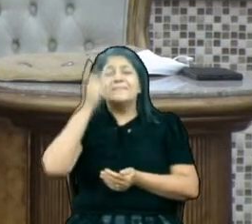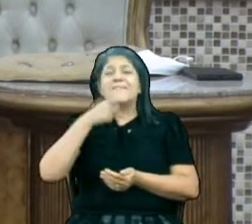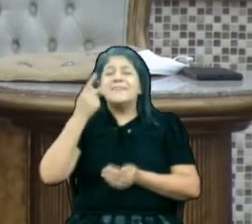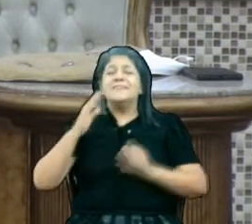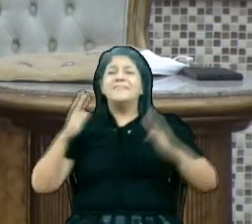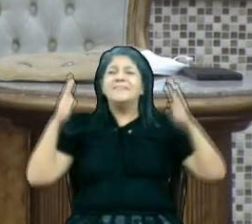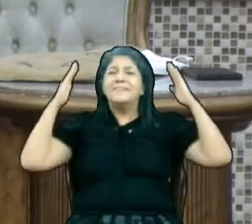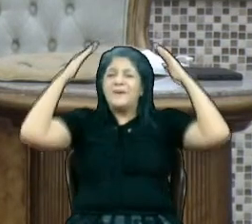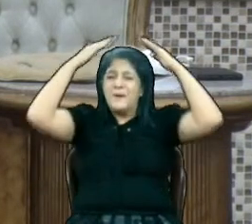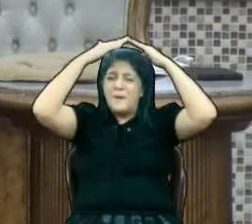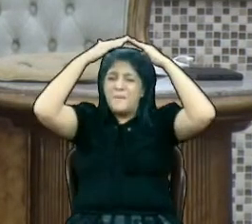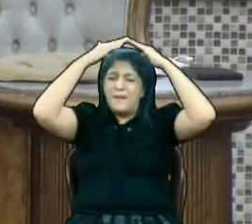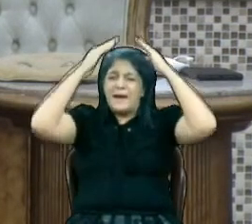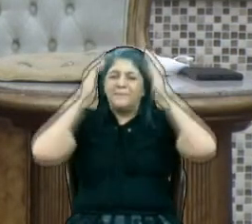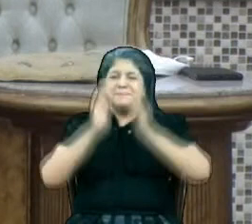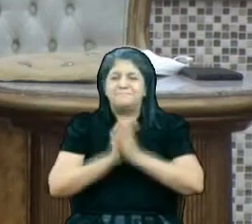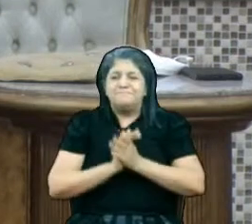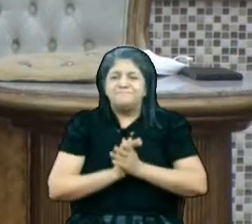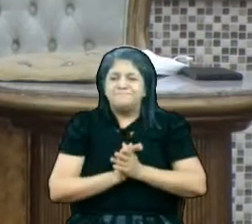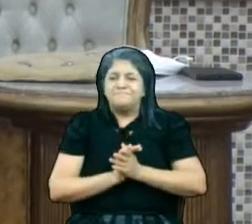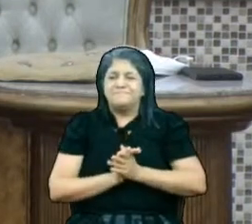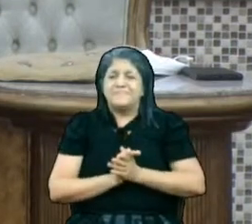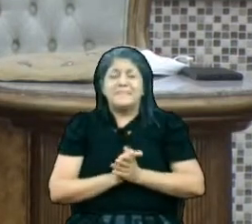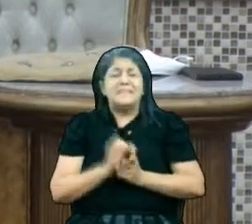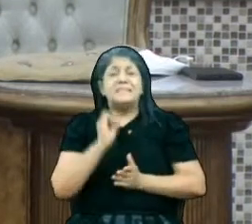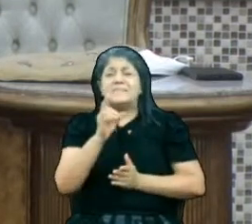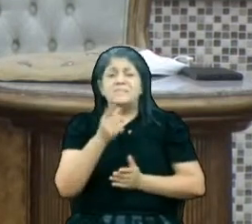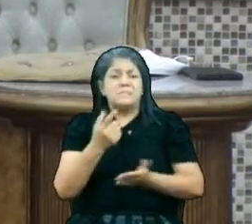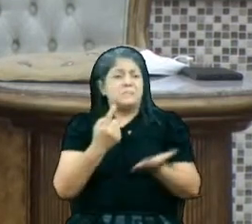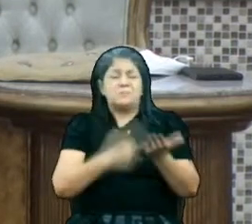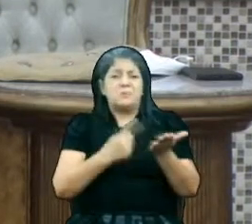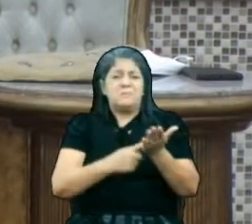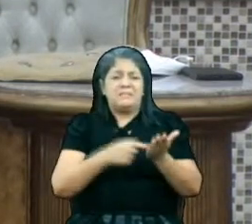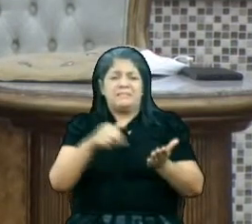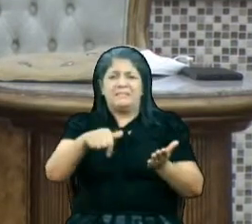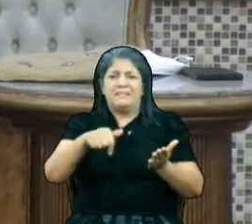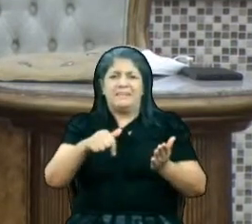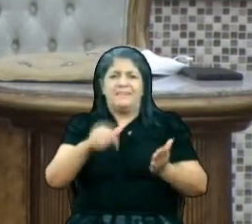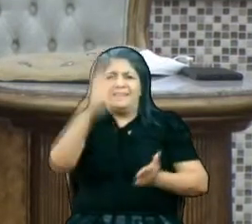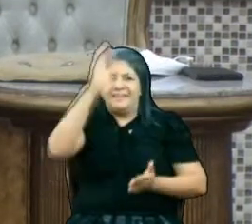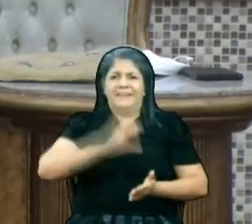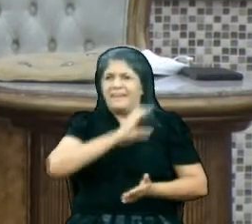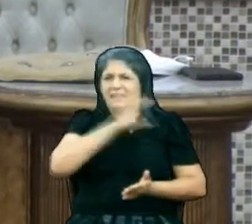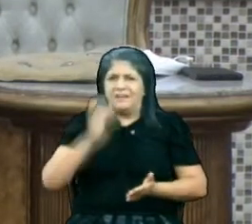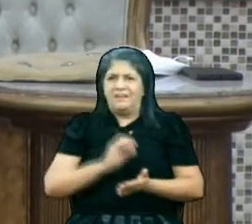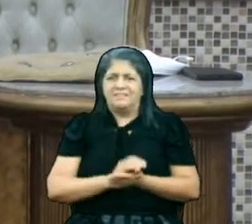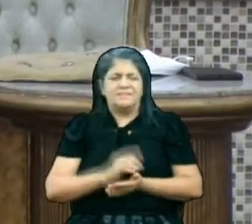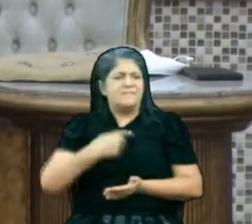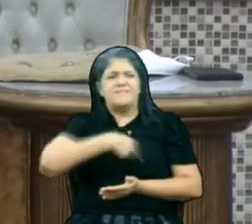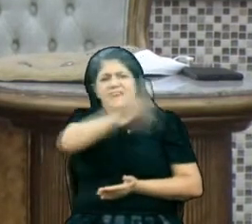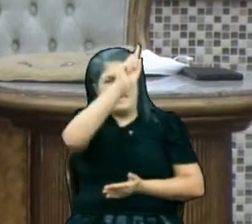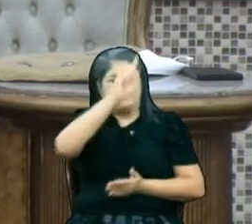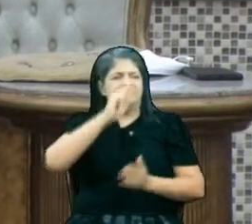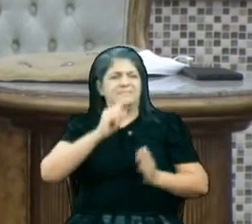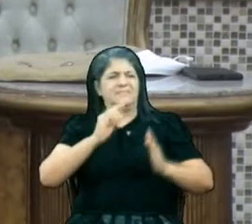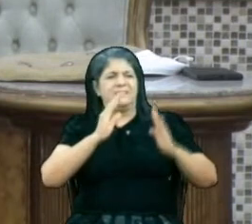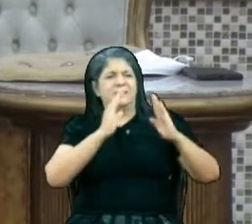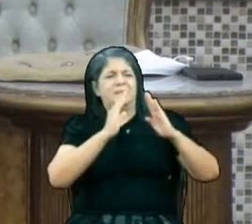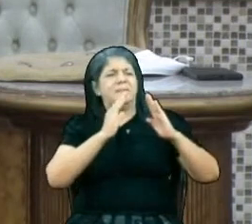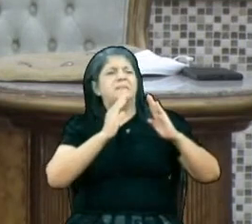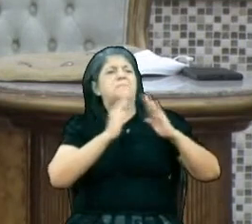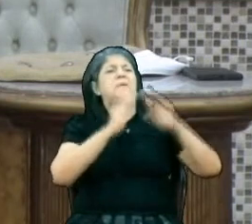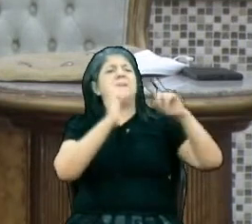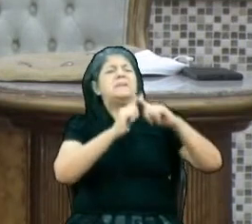eu fosse você não concorda com isso vai para Assembleia de Deus você não concordo ele vai para Assembleia de Deus não recebi foi que a